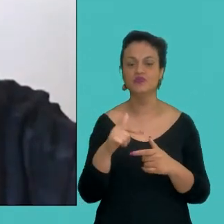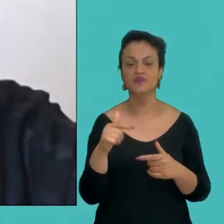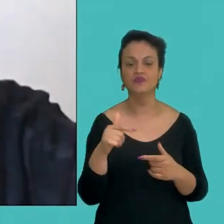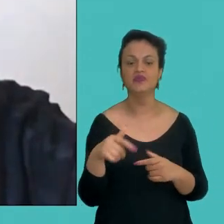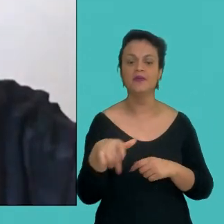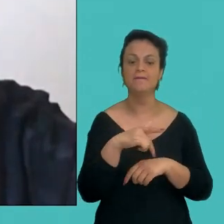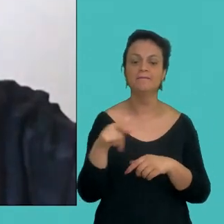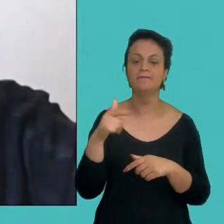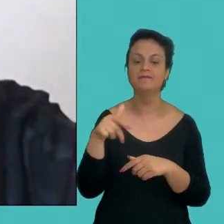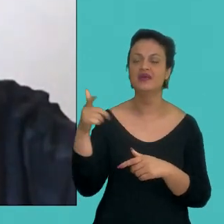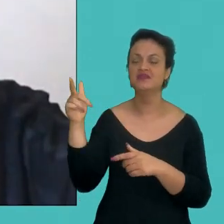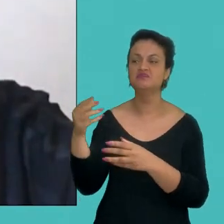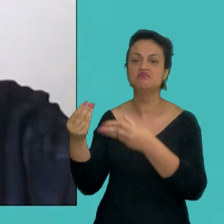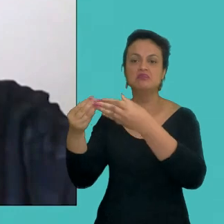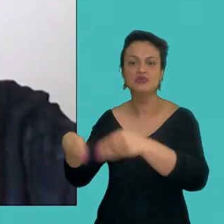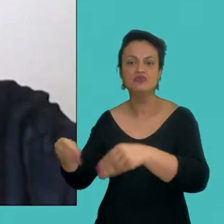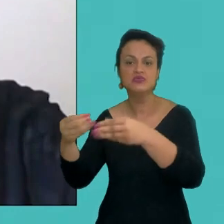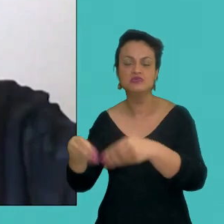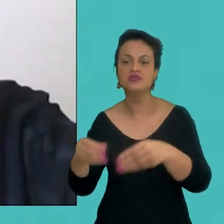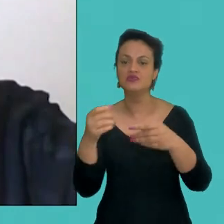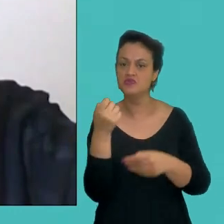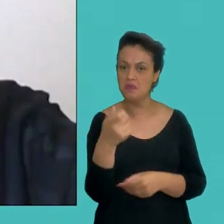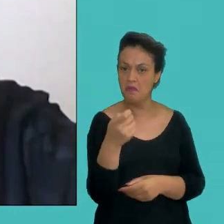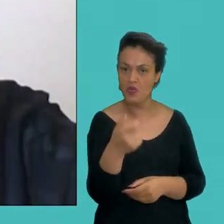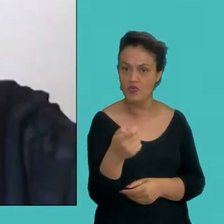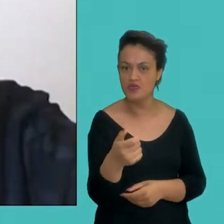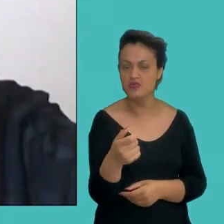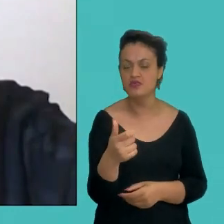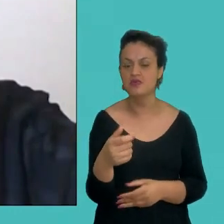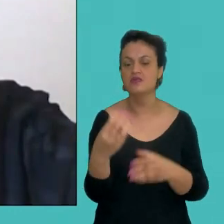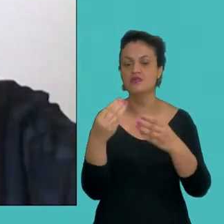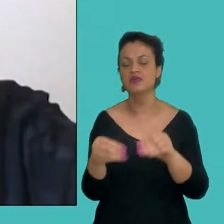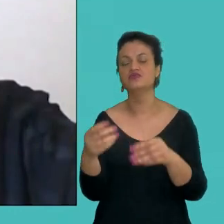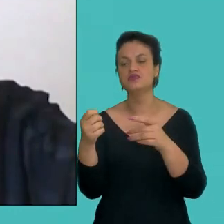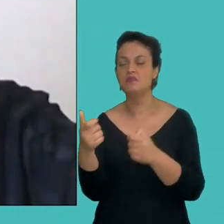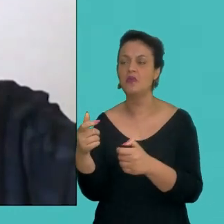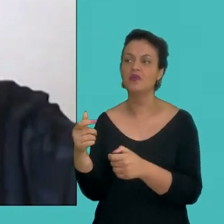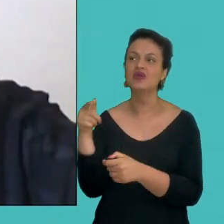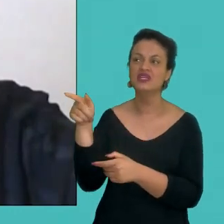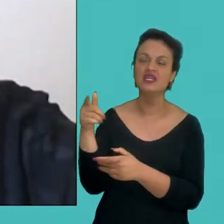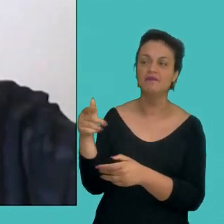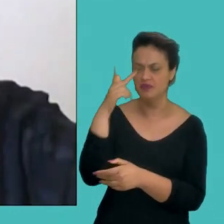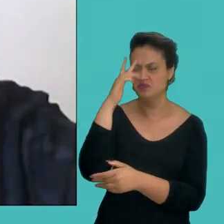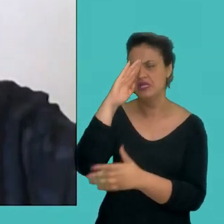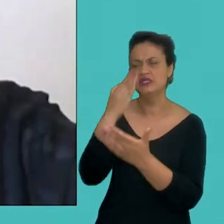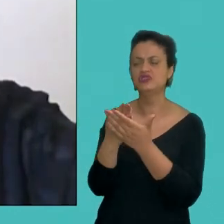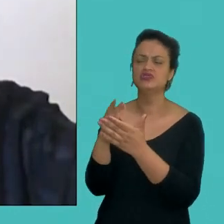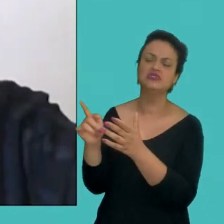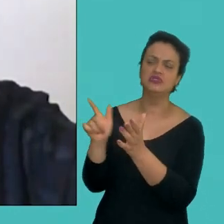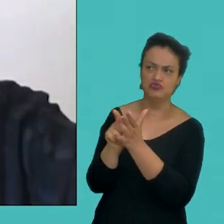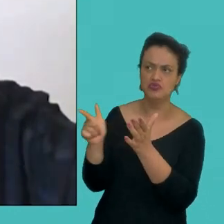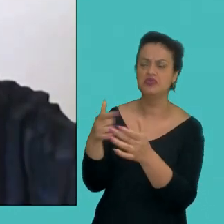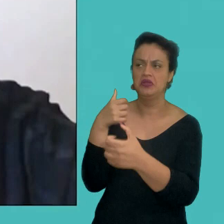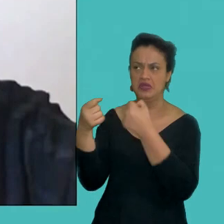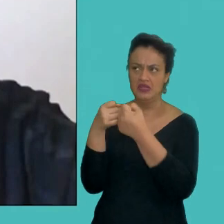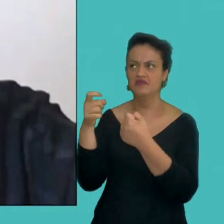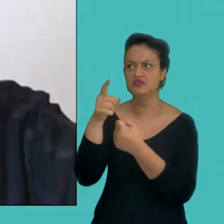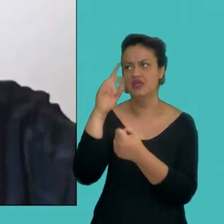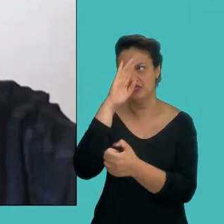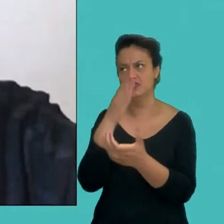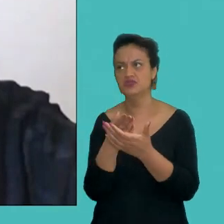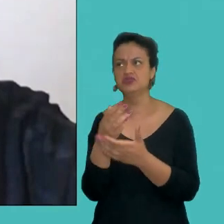quais menos houve dano a essa, digamos, entre aspas, credibilidade das